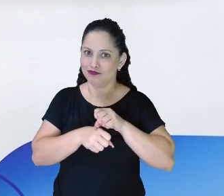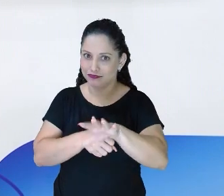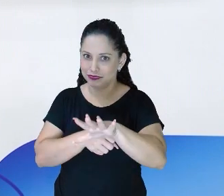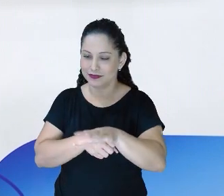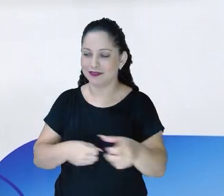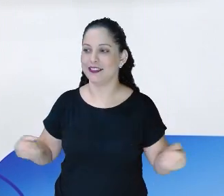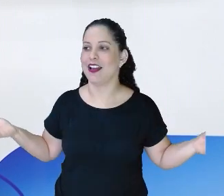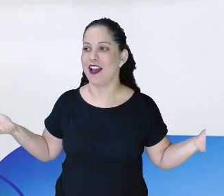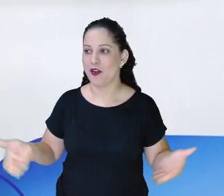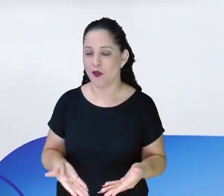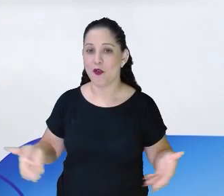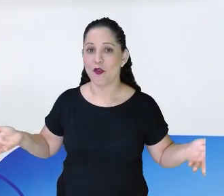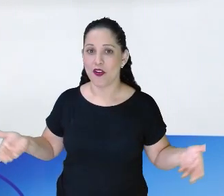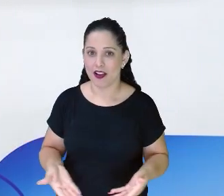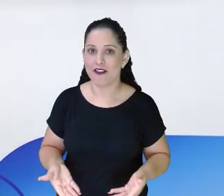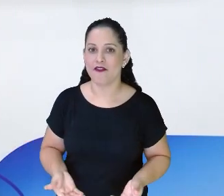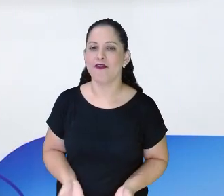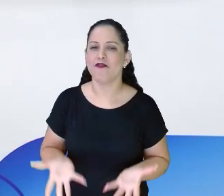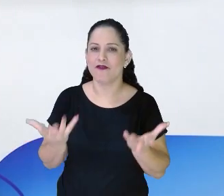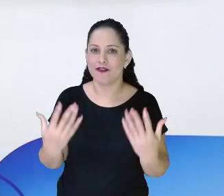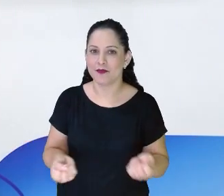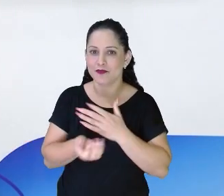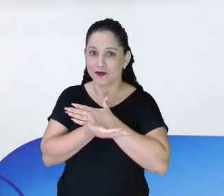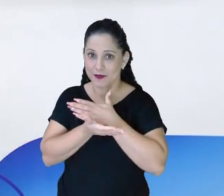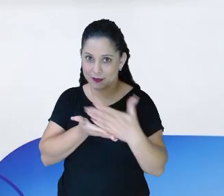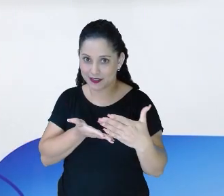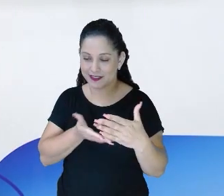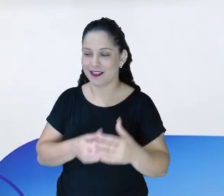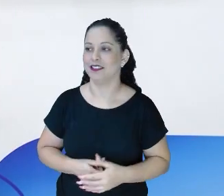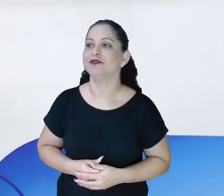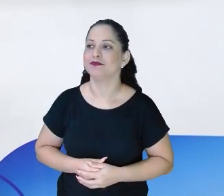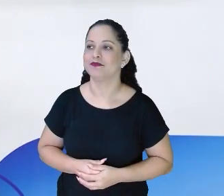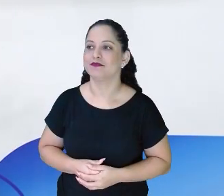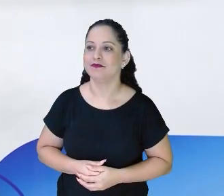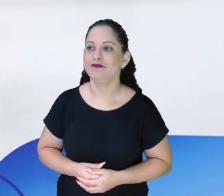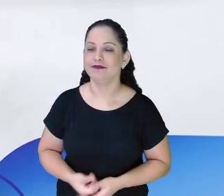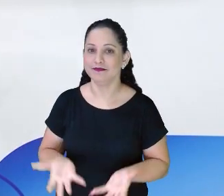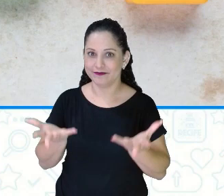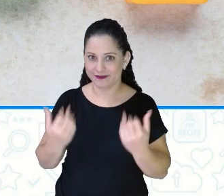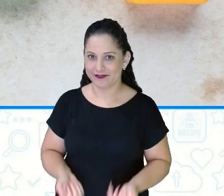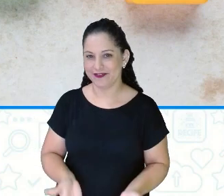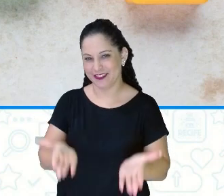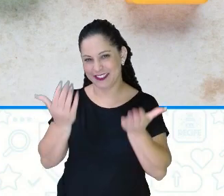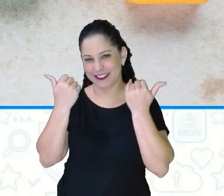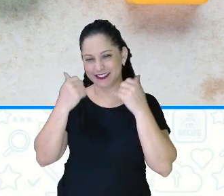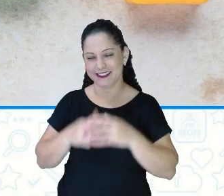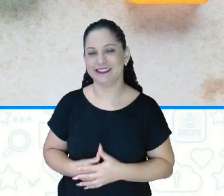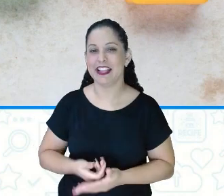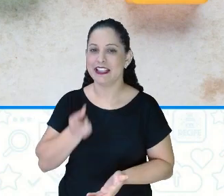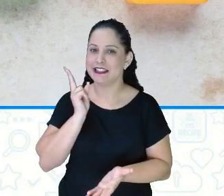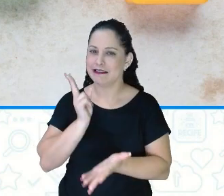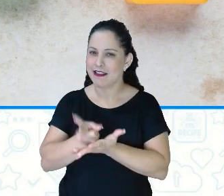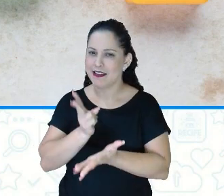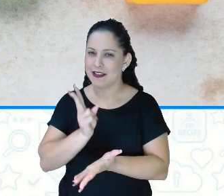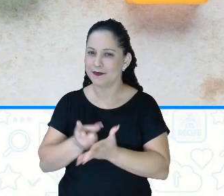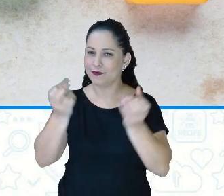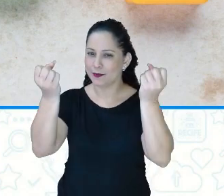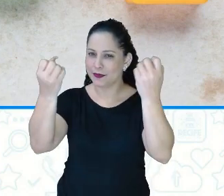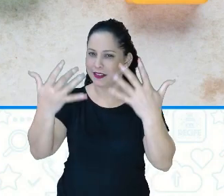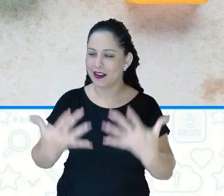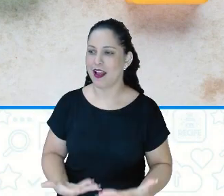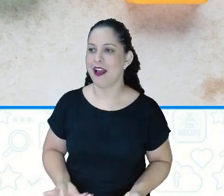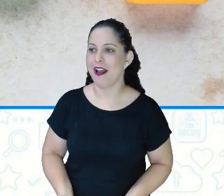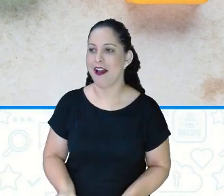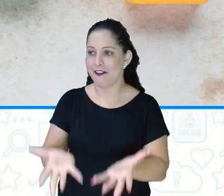podemos, de fato, começar a nossa aula. Então, vamos embora. Como eu sempre digo para a professora Abigail,